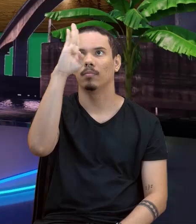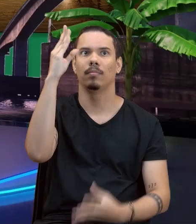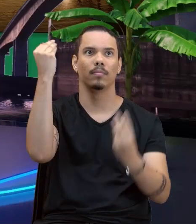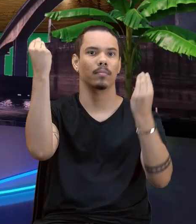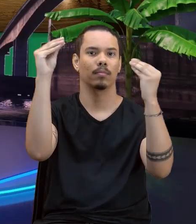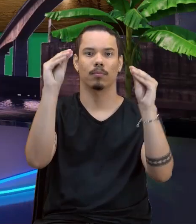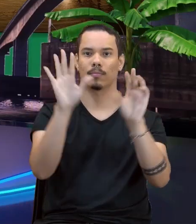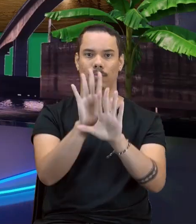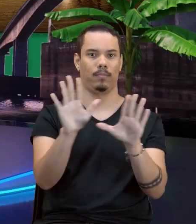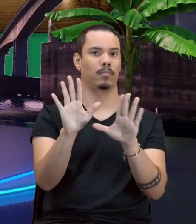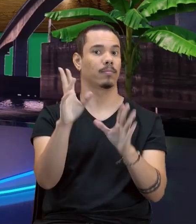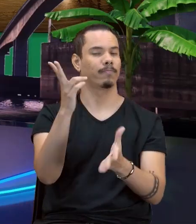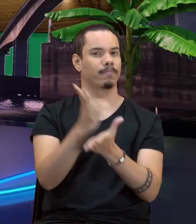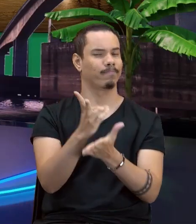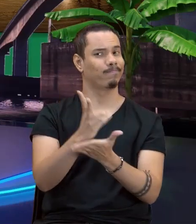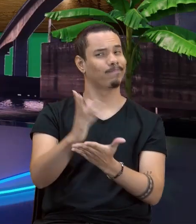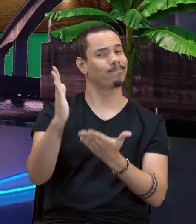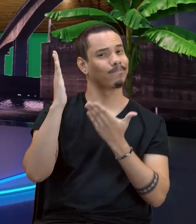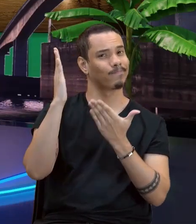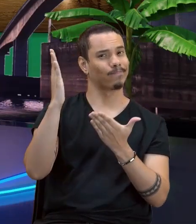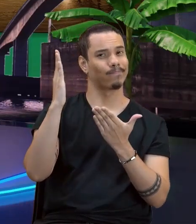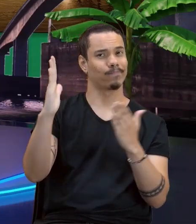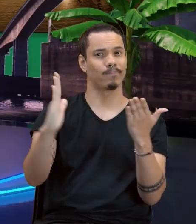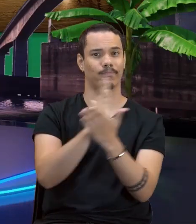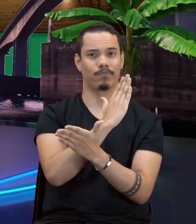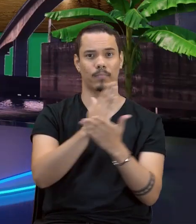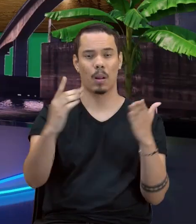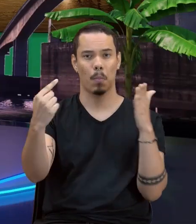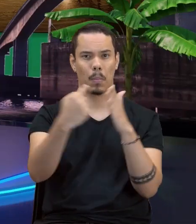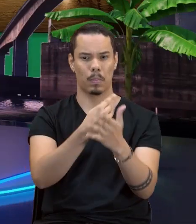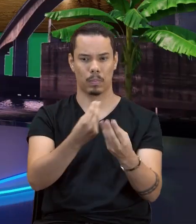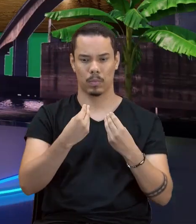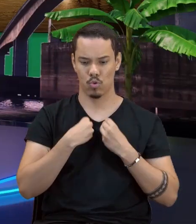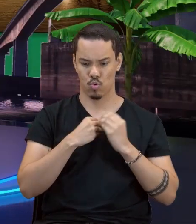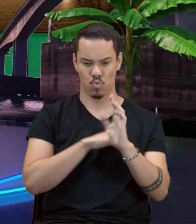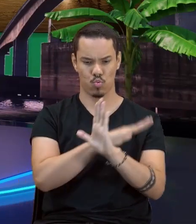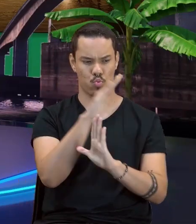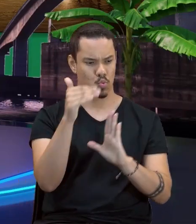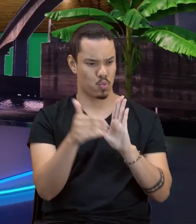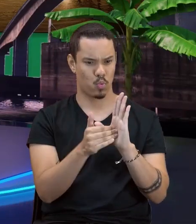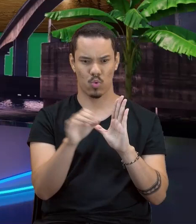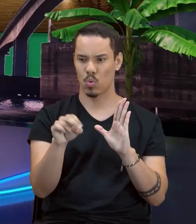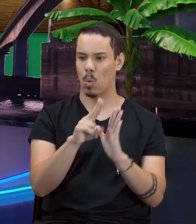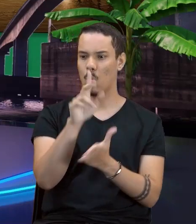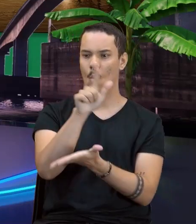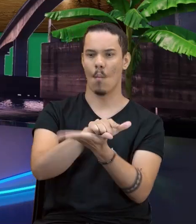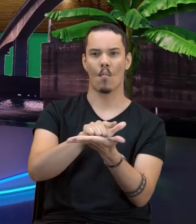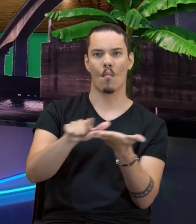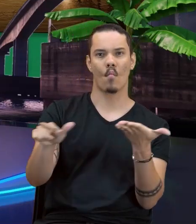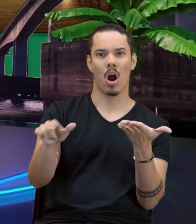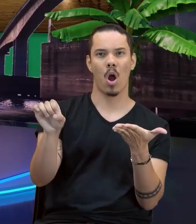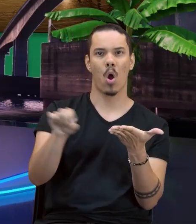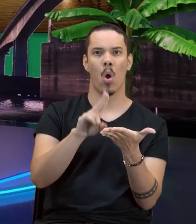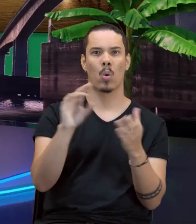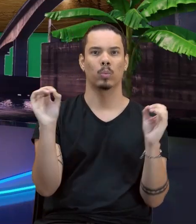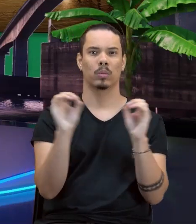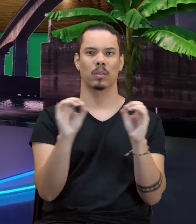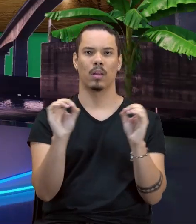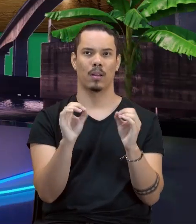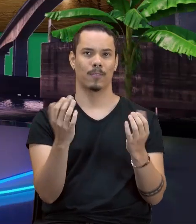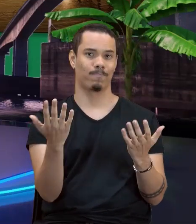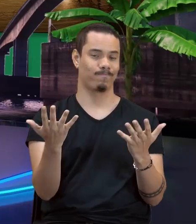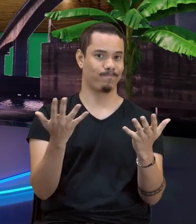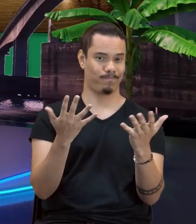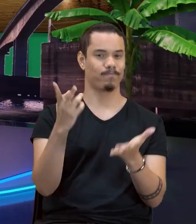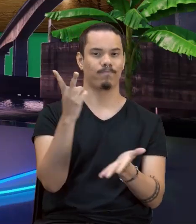Então, sempre desconfie de questões assim que ou coloca tudo, ou todos, ou ninguém, ou nada. Ou nada. Sempre